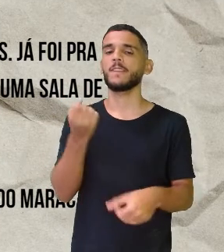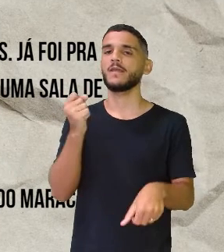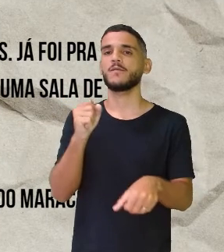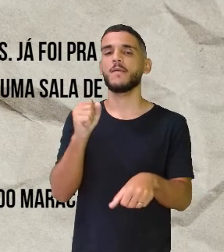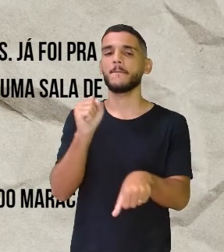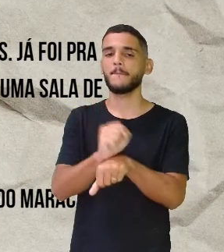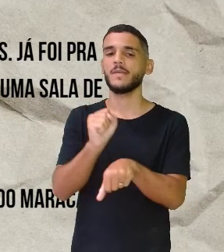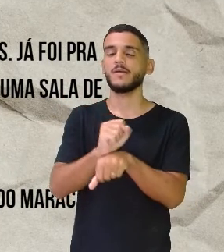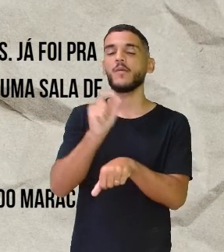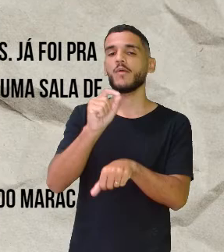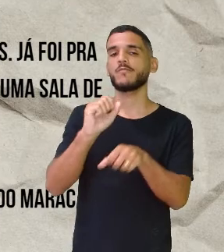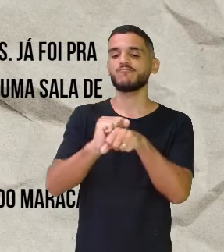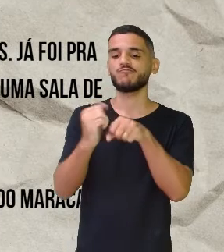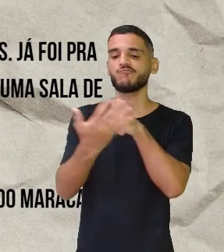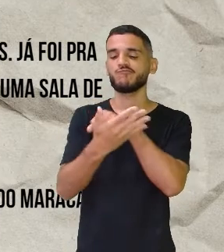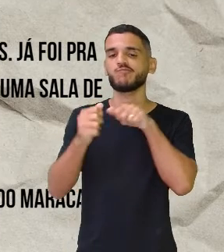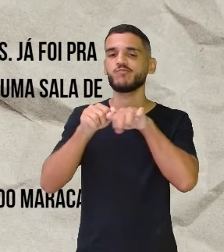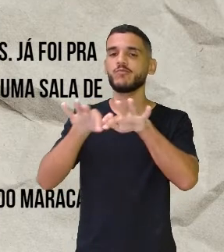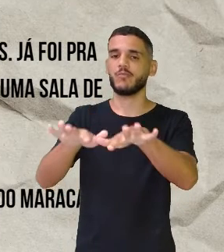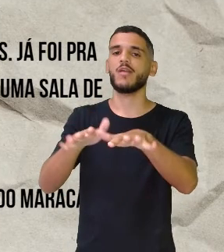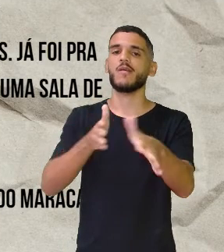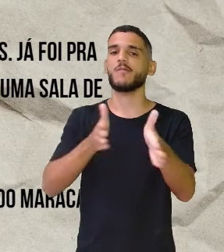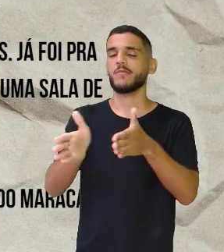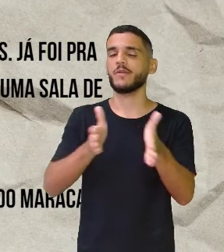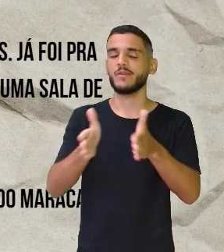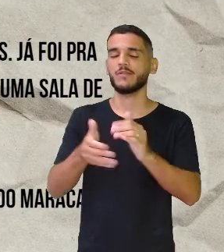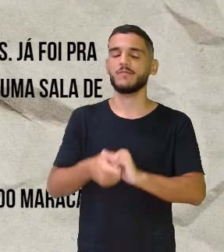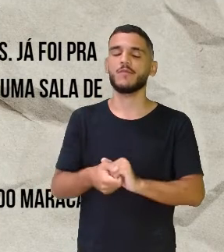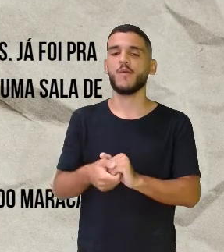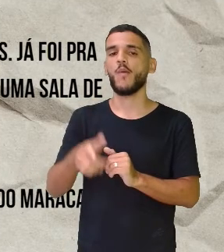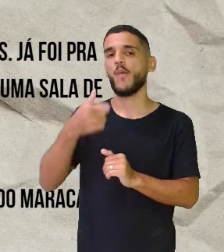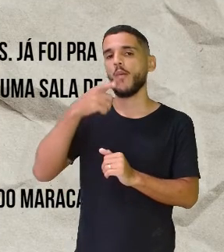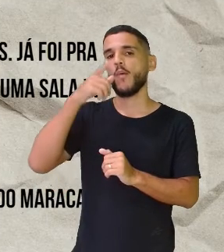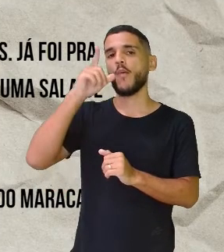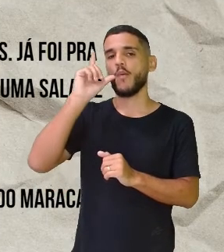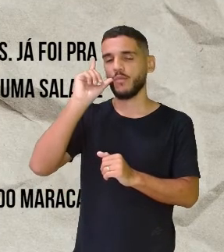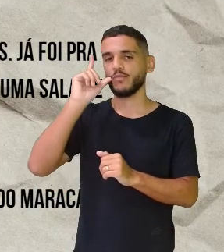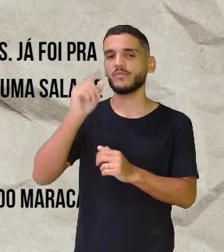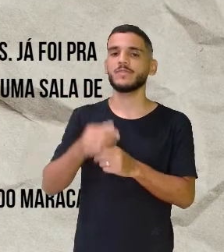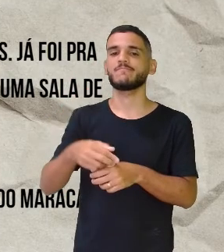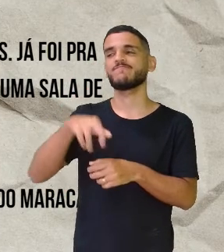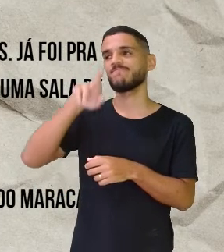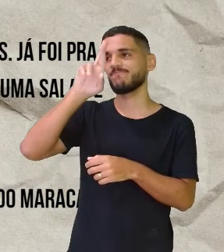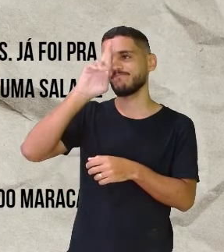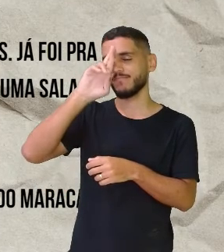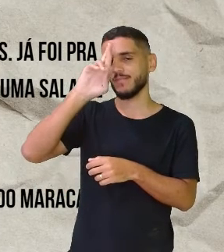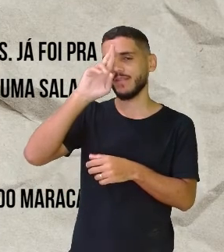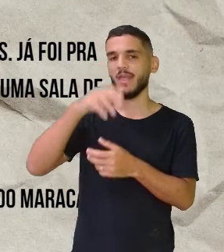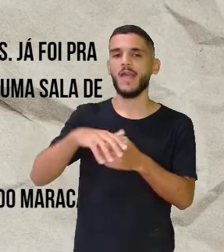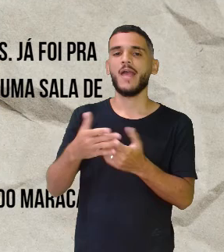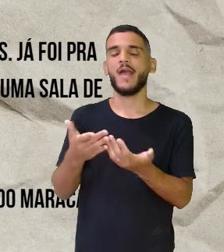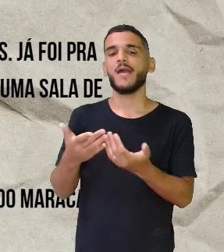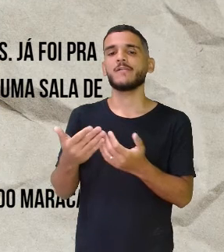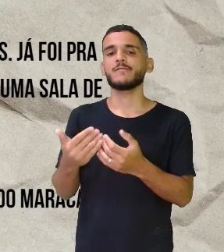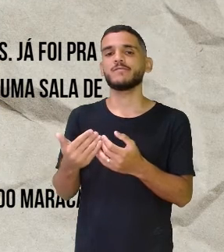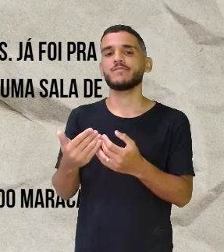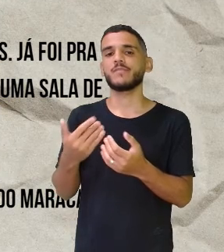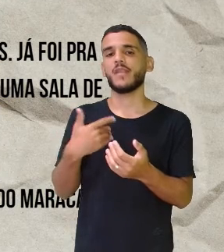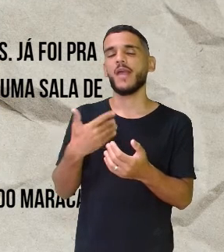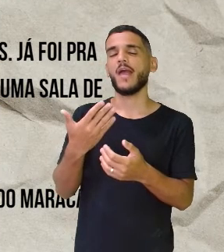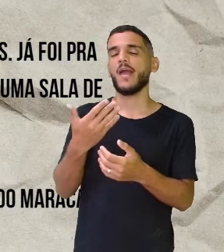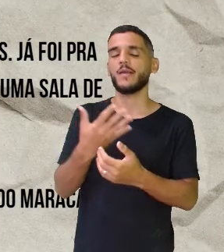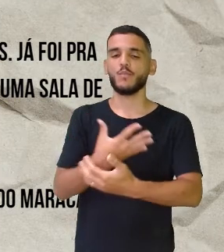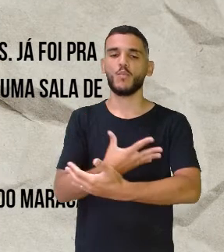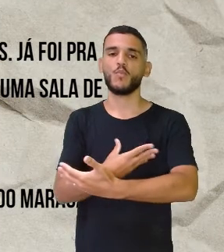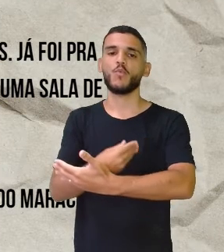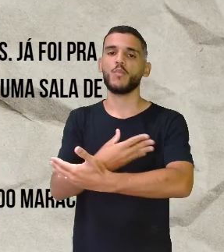pandemia. Ontem, no primeiro dia, uma mãe acalentava o filho de 8 meses no colo na sala de aula. A criança